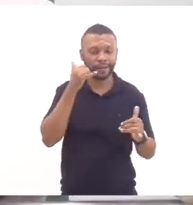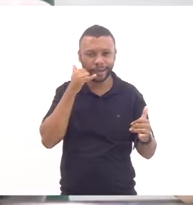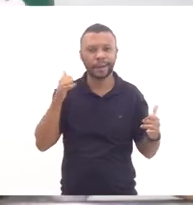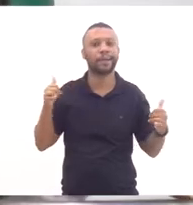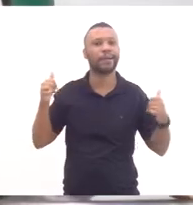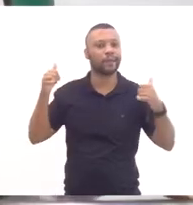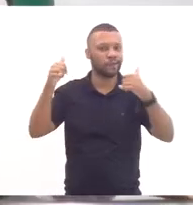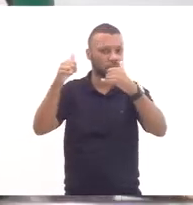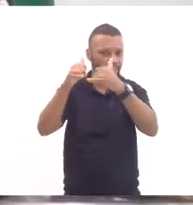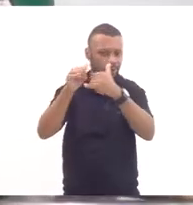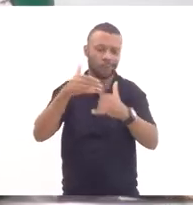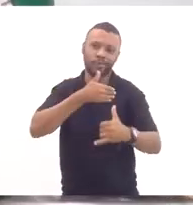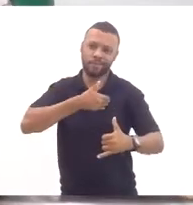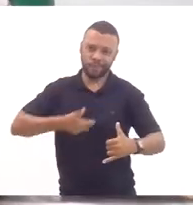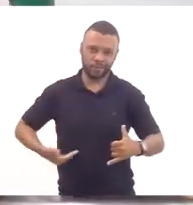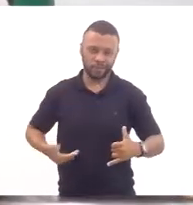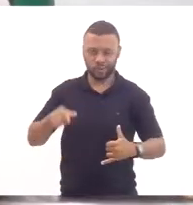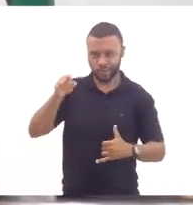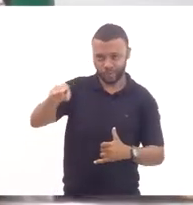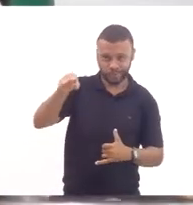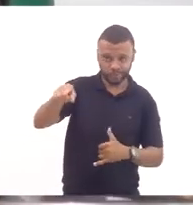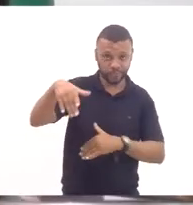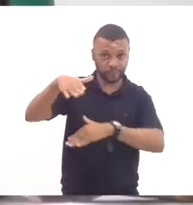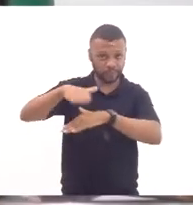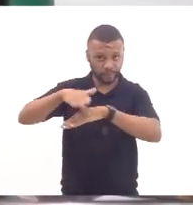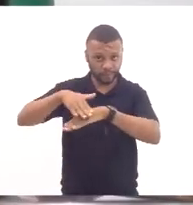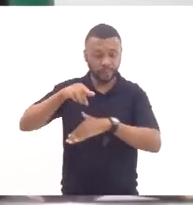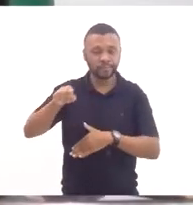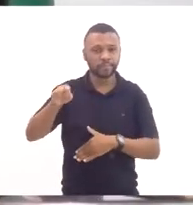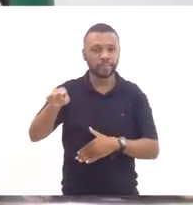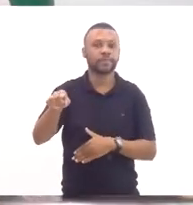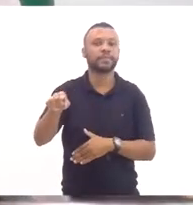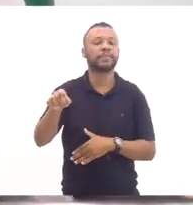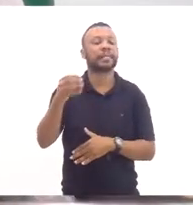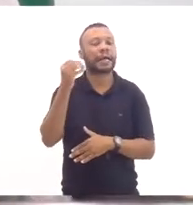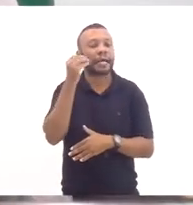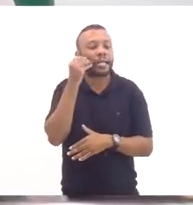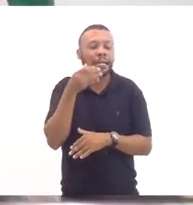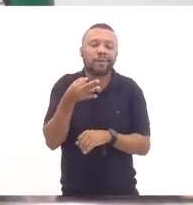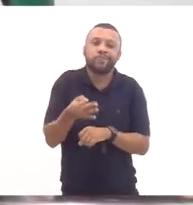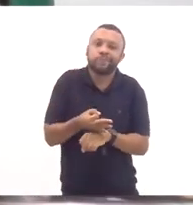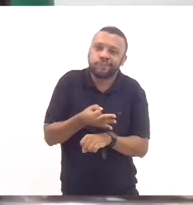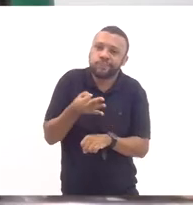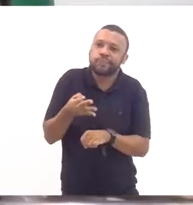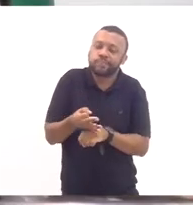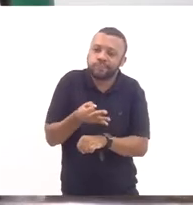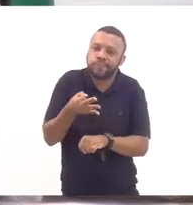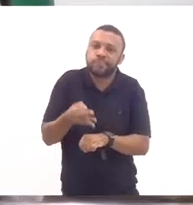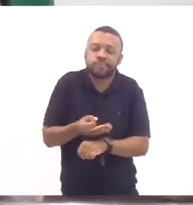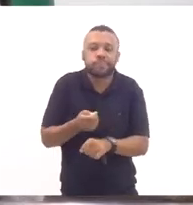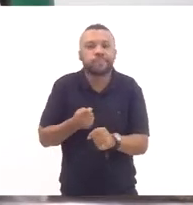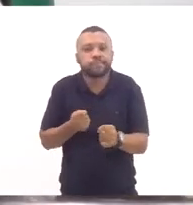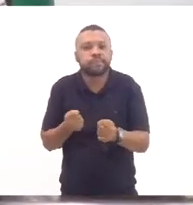governador. O governador ainda está resistente, mas